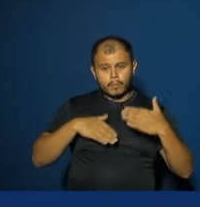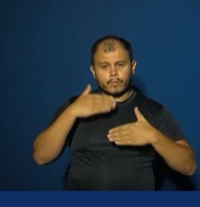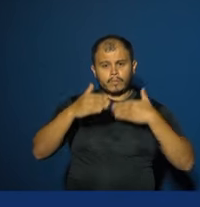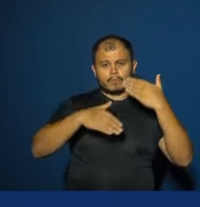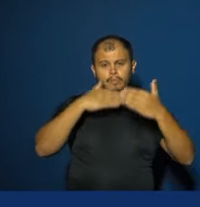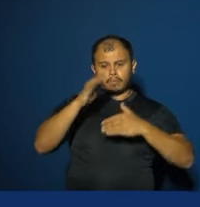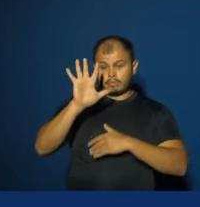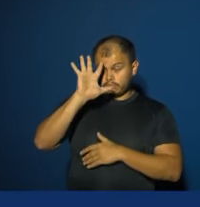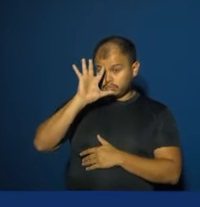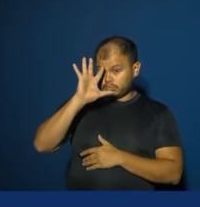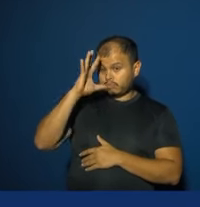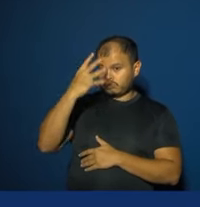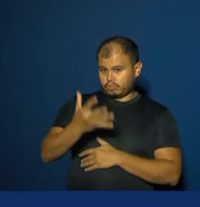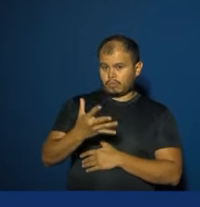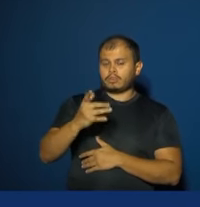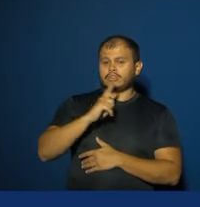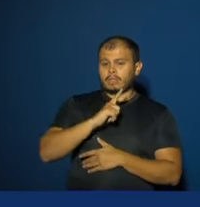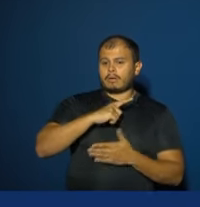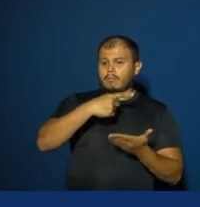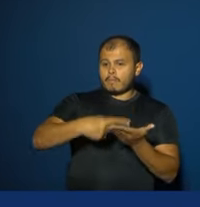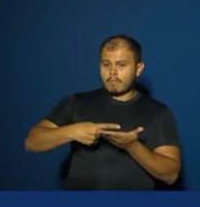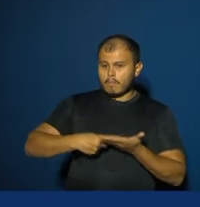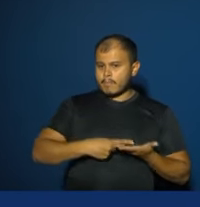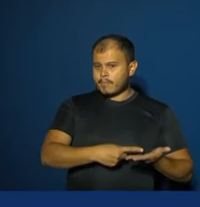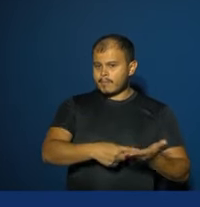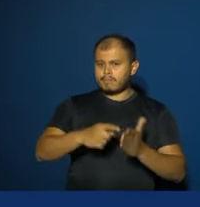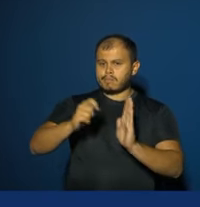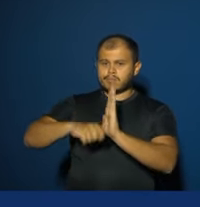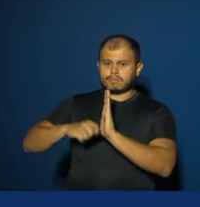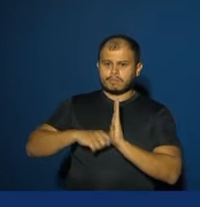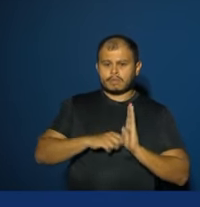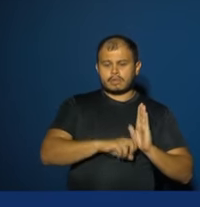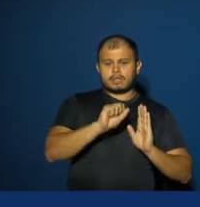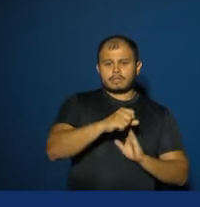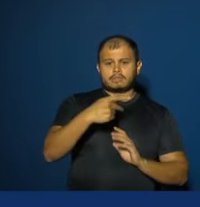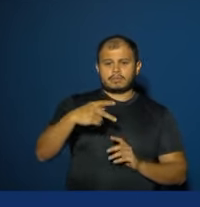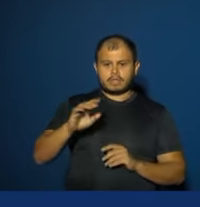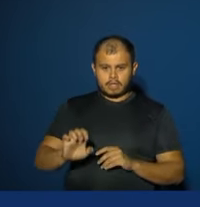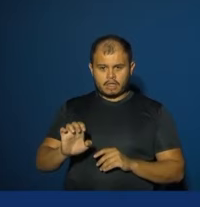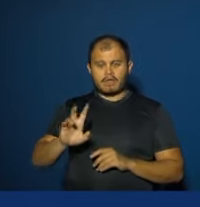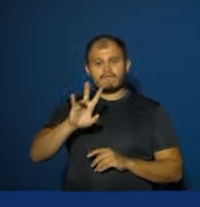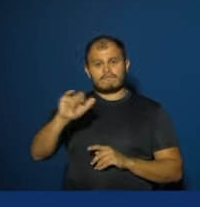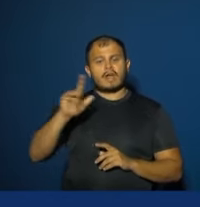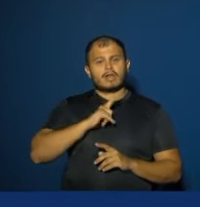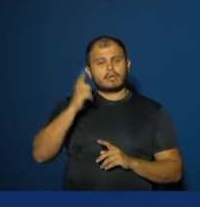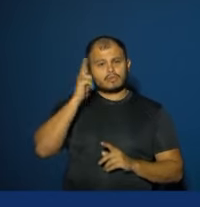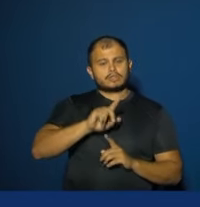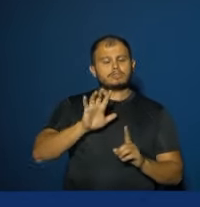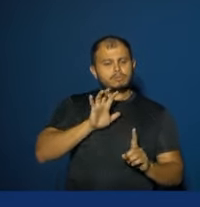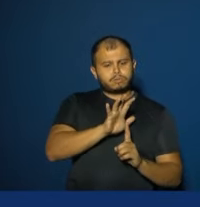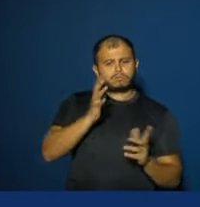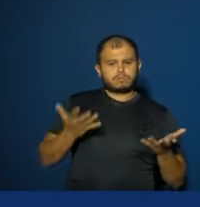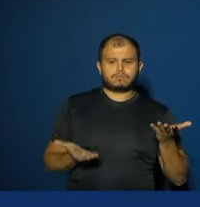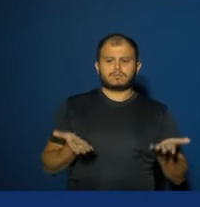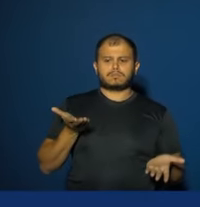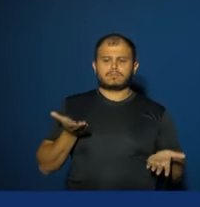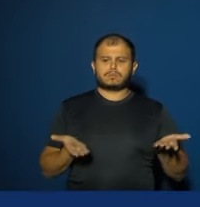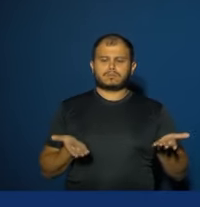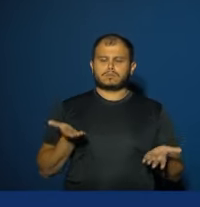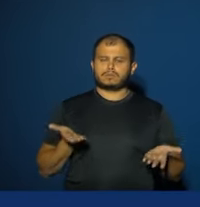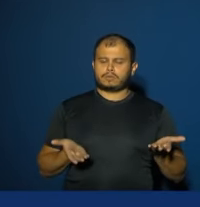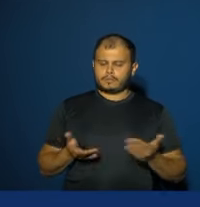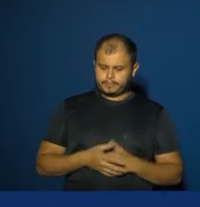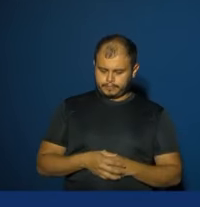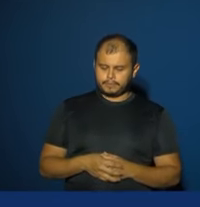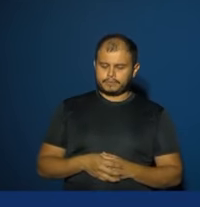evolução dos compromissos contratados em cada SPF é tendem a pressionar balanço então o